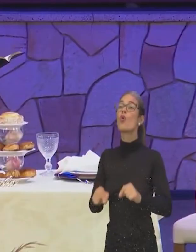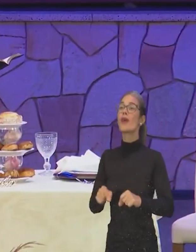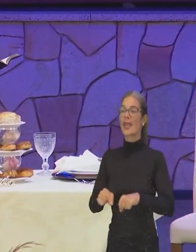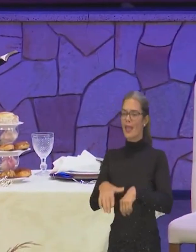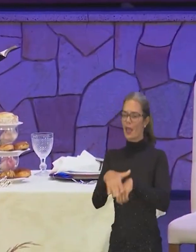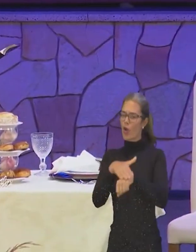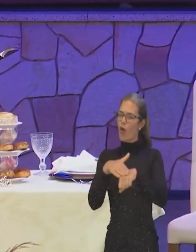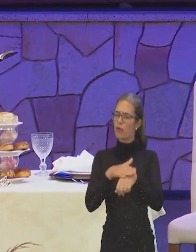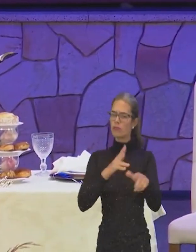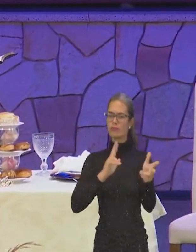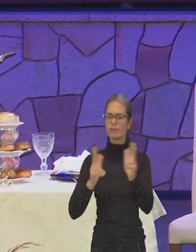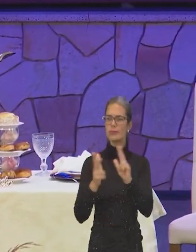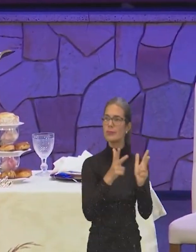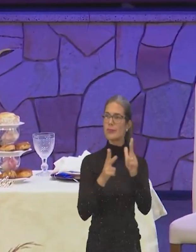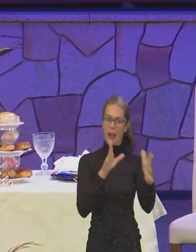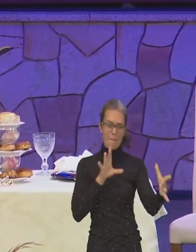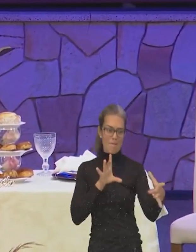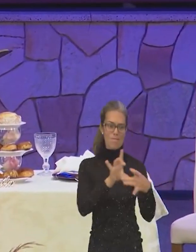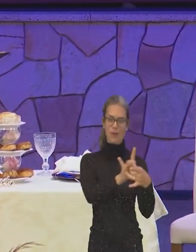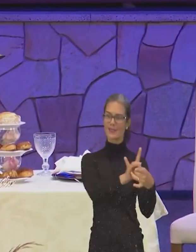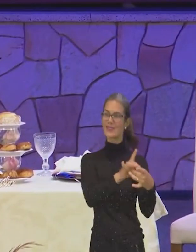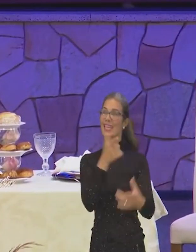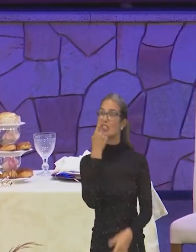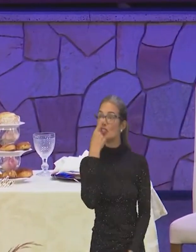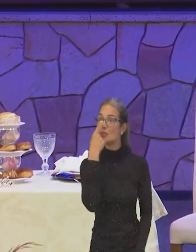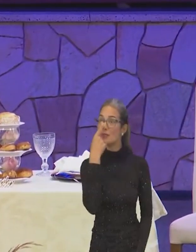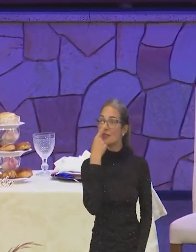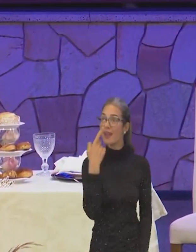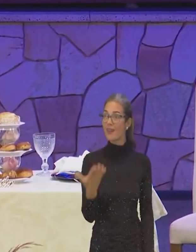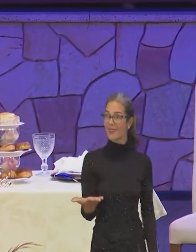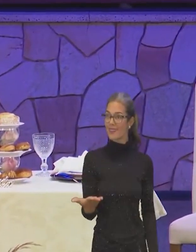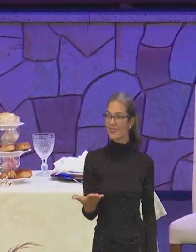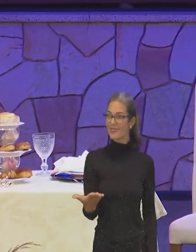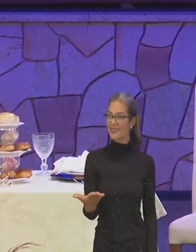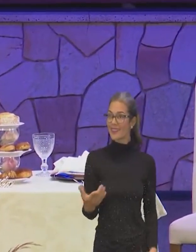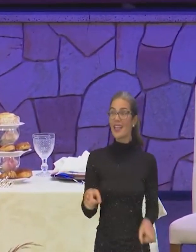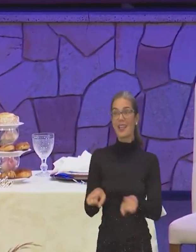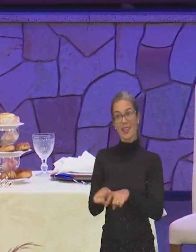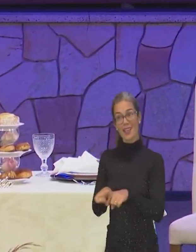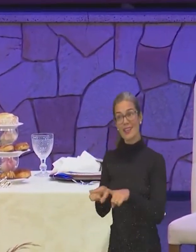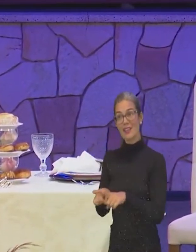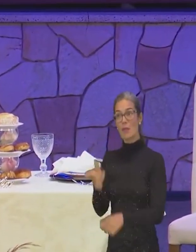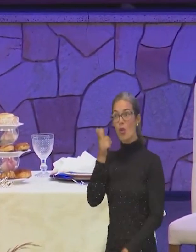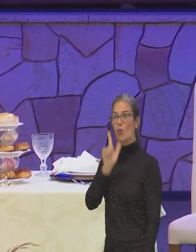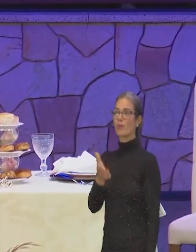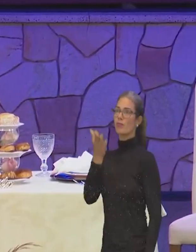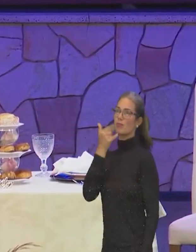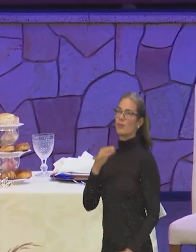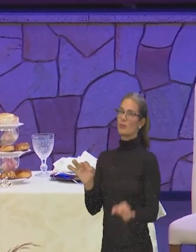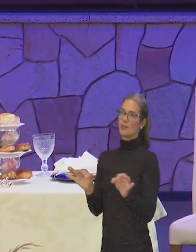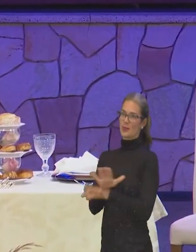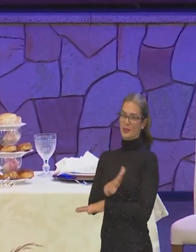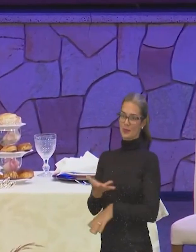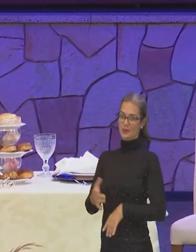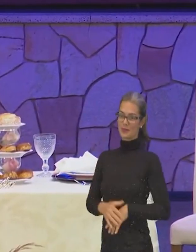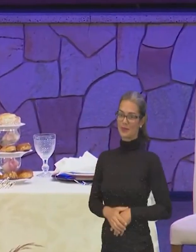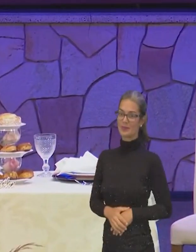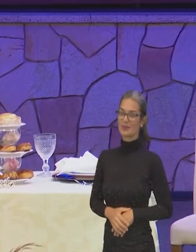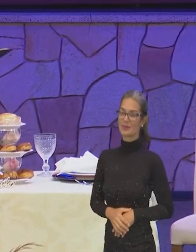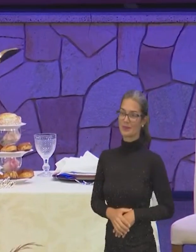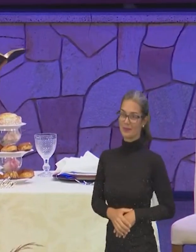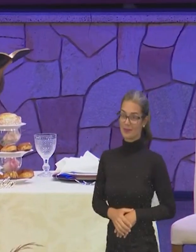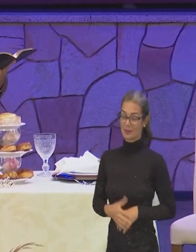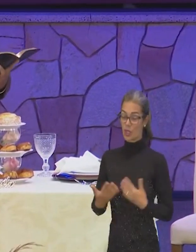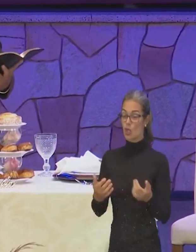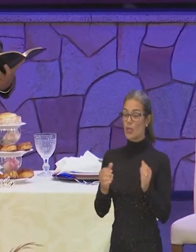criar raízes e encontrar alimento necessário. É ao redor da